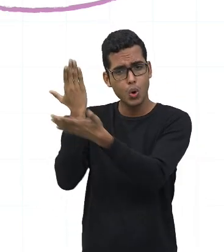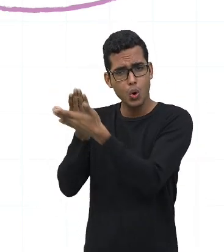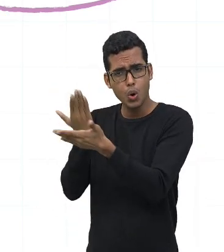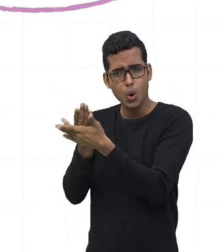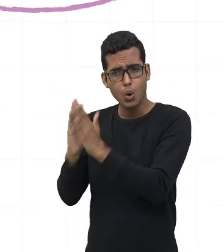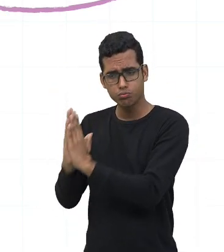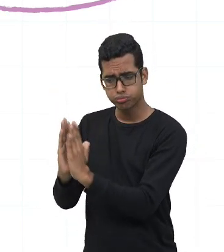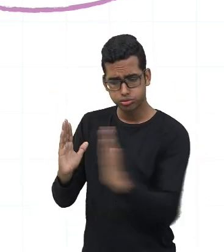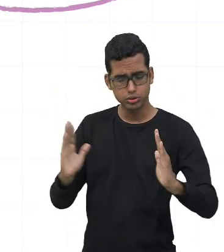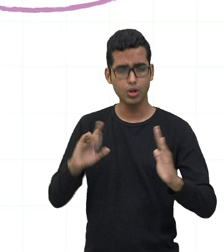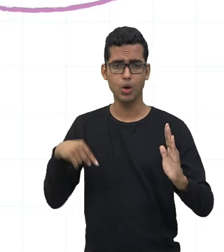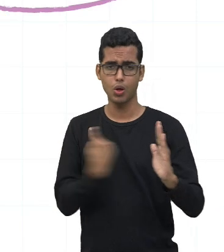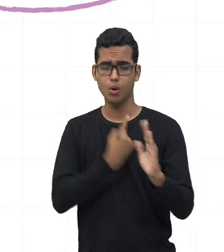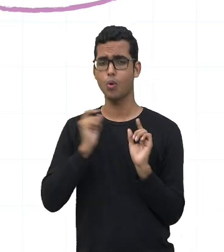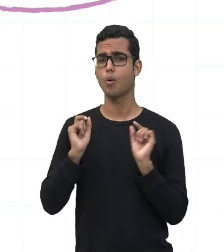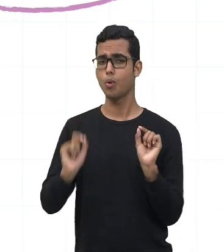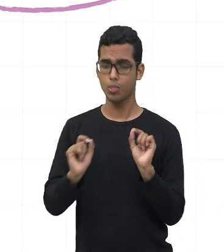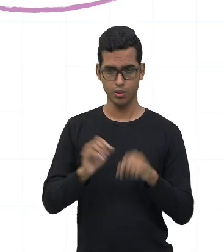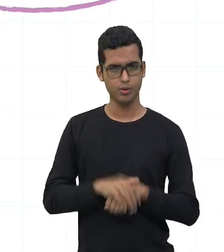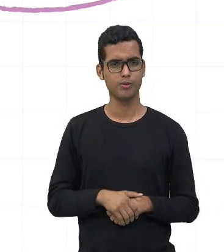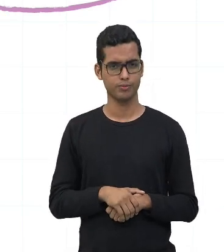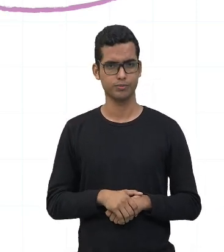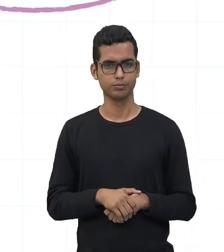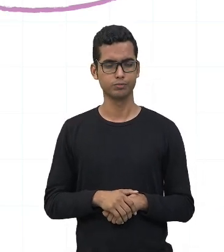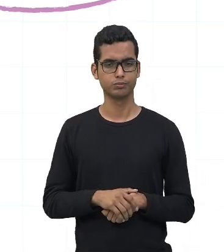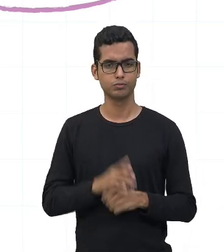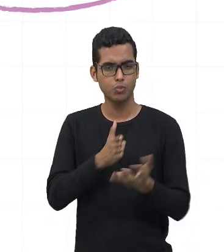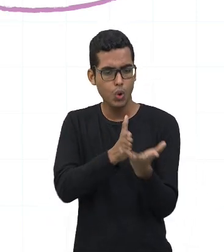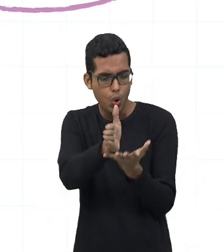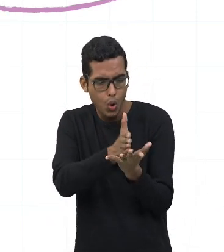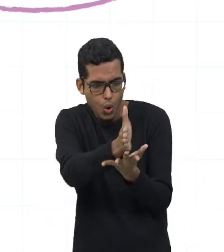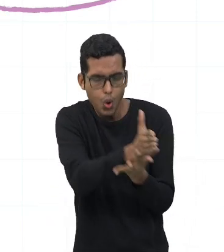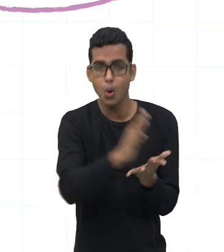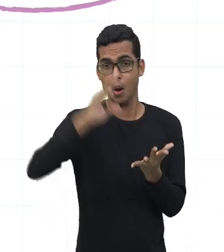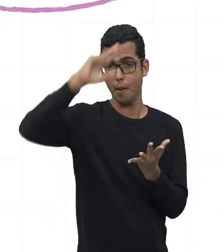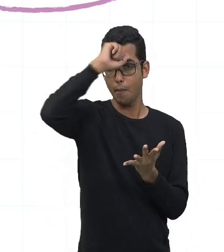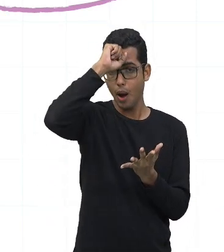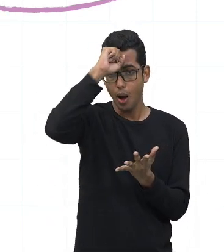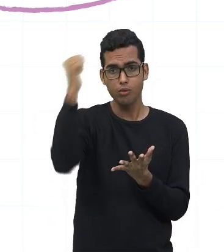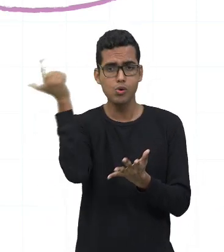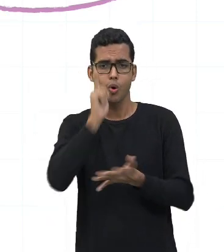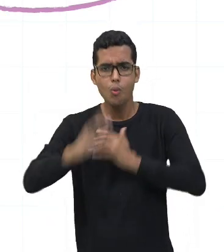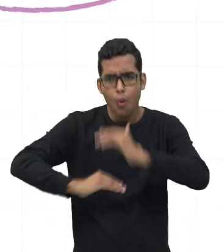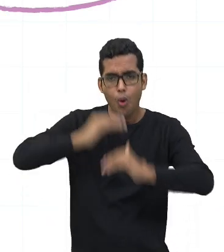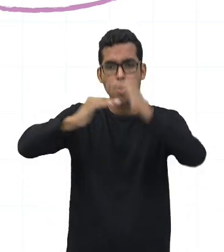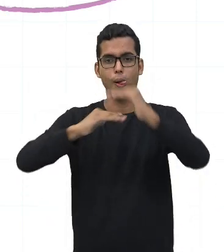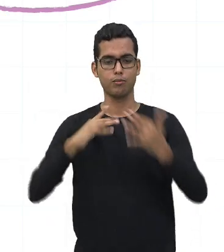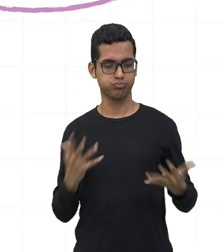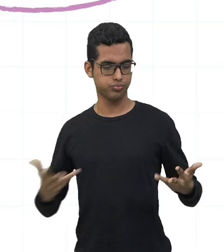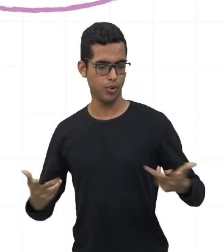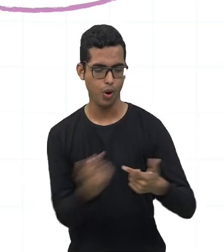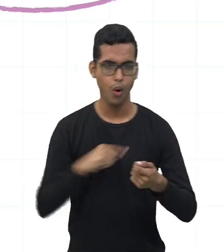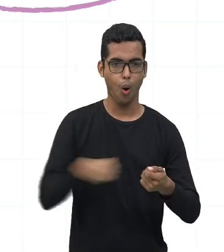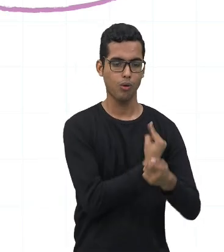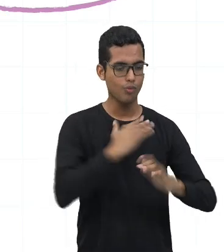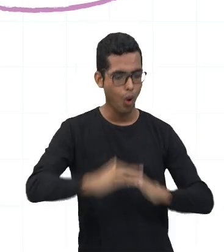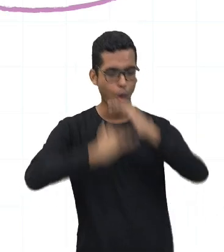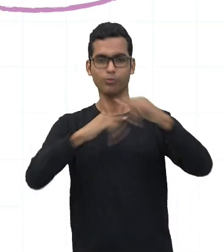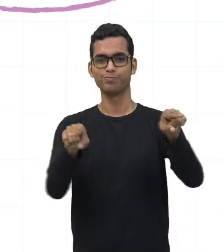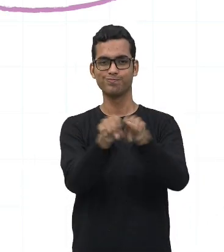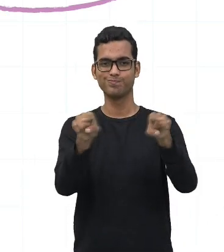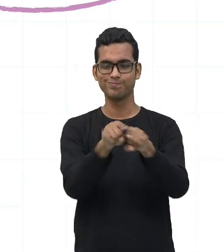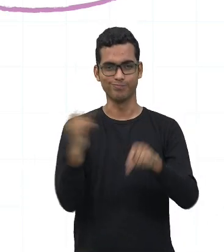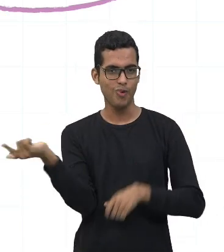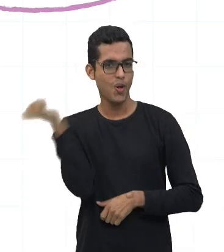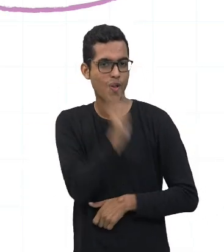vamos direcionando as nossas aprendizagens para desenvolver as nossas habilidades.